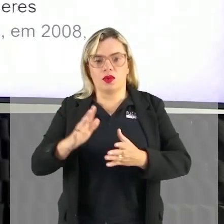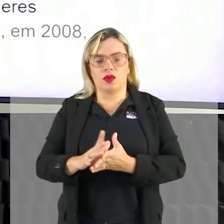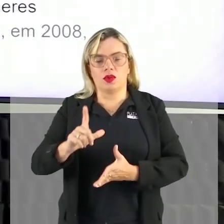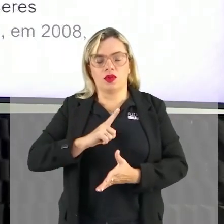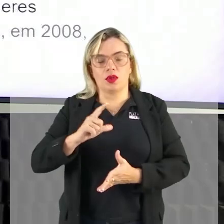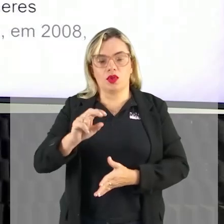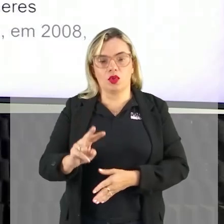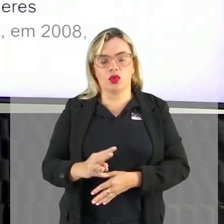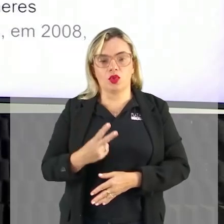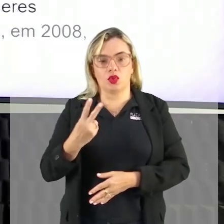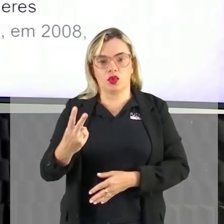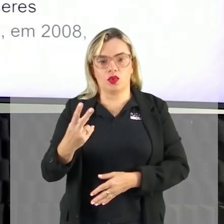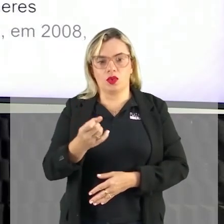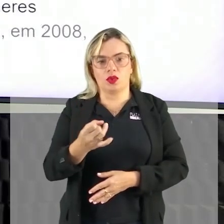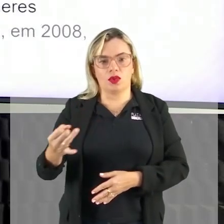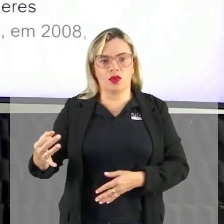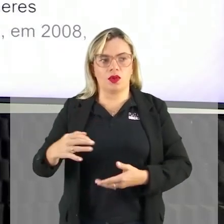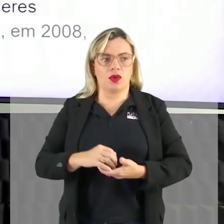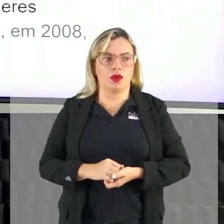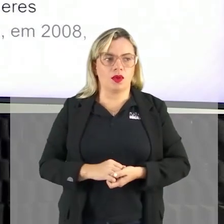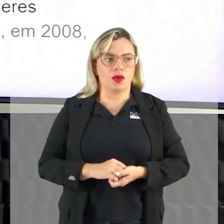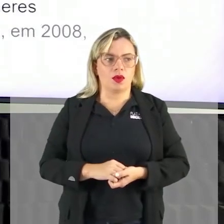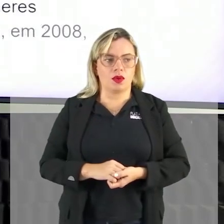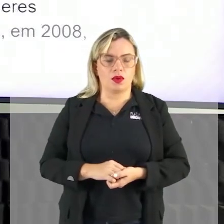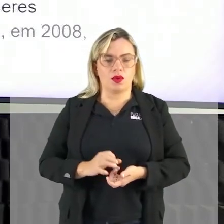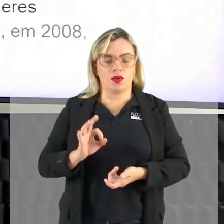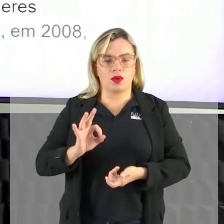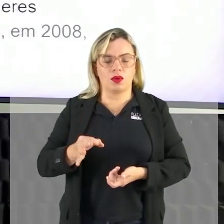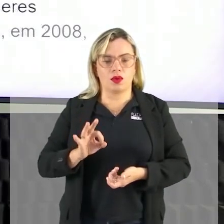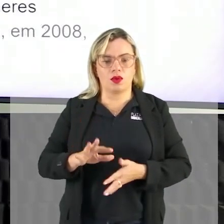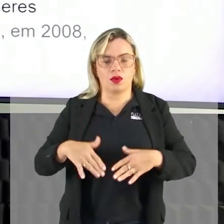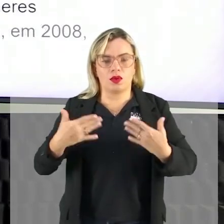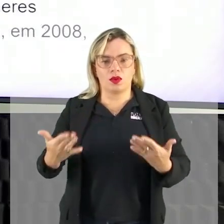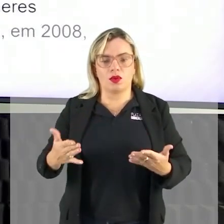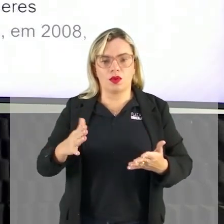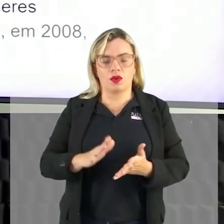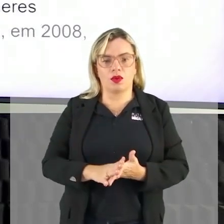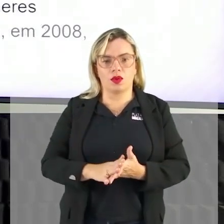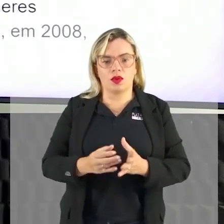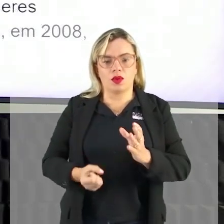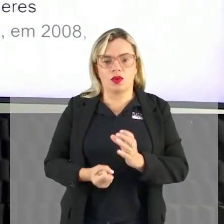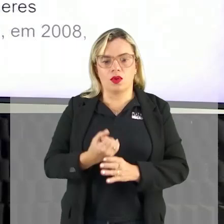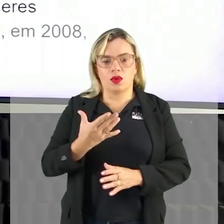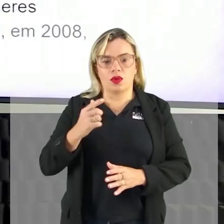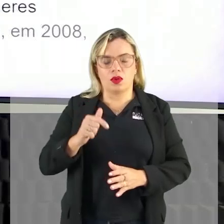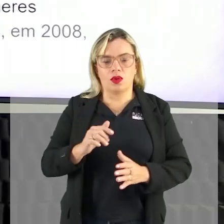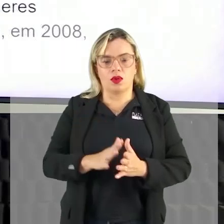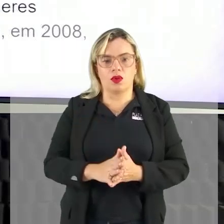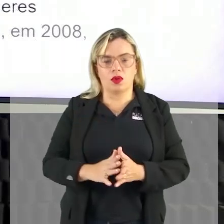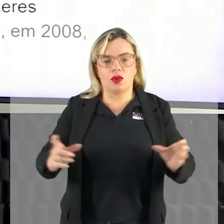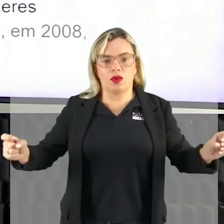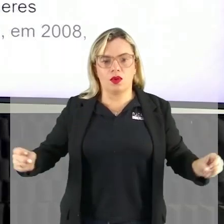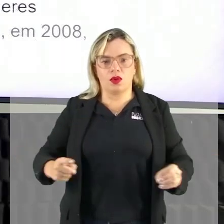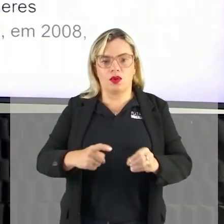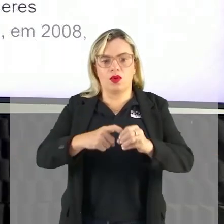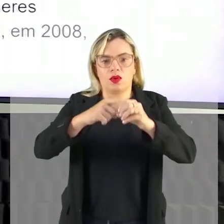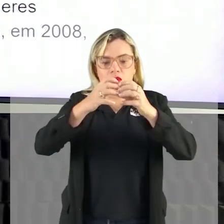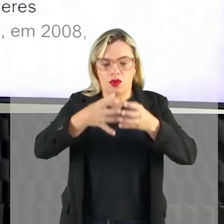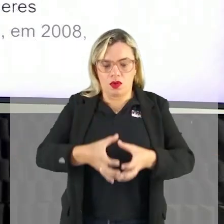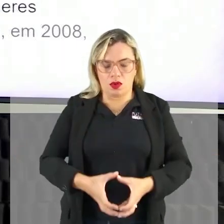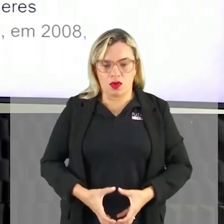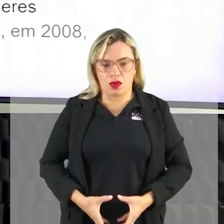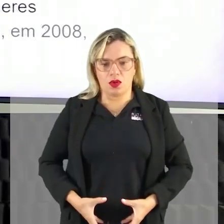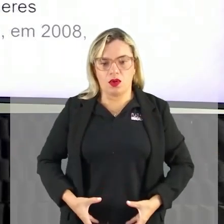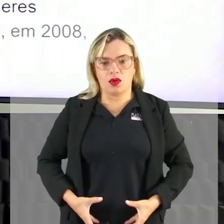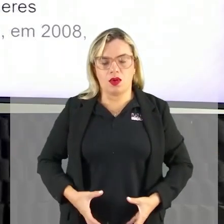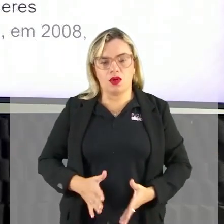21 e um 21. E aí, quando forma o gameta, quando forma o ovo, né?